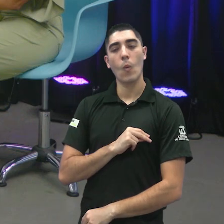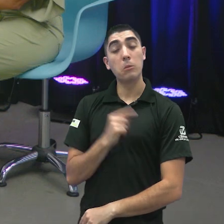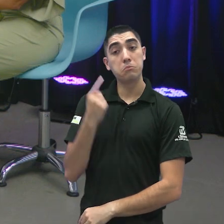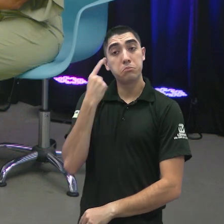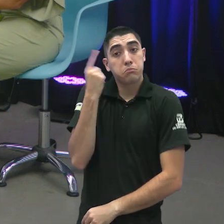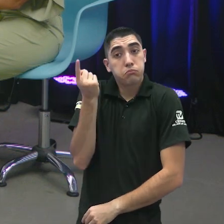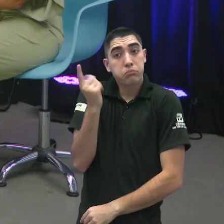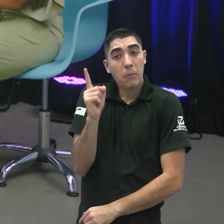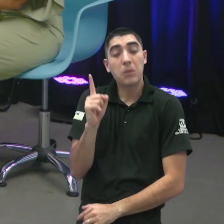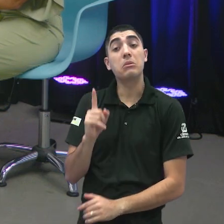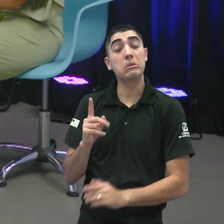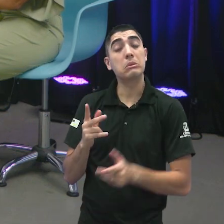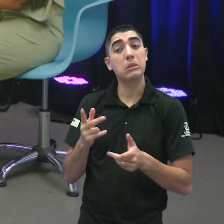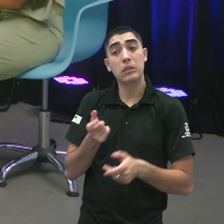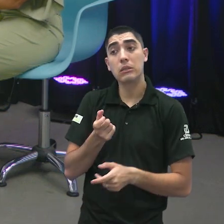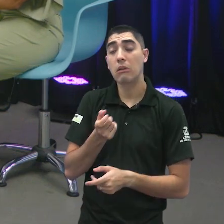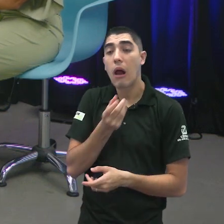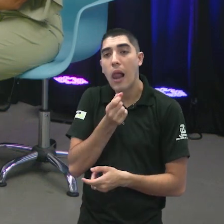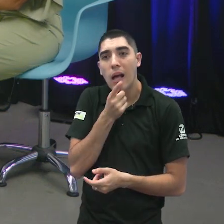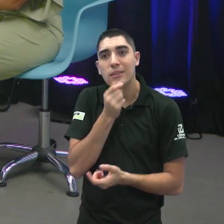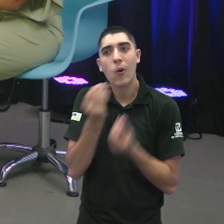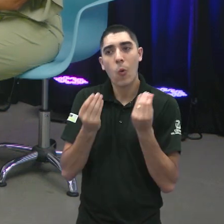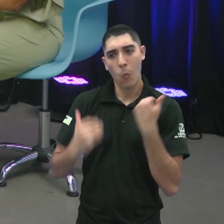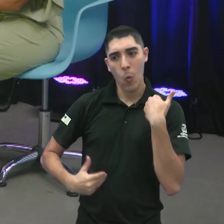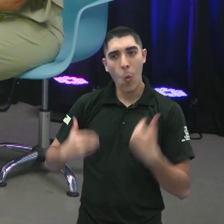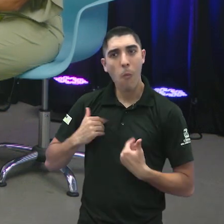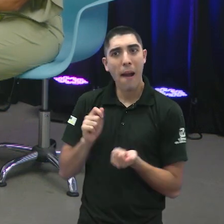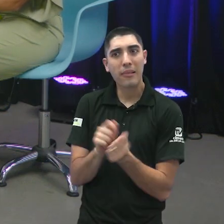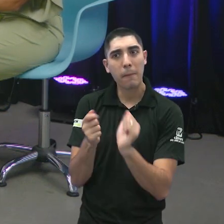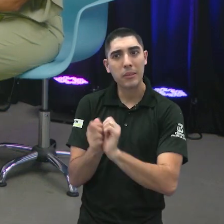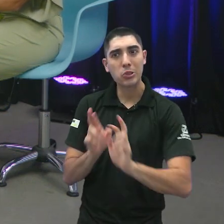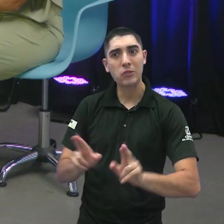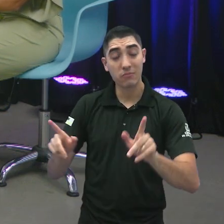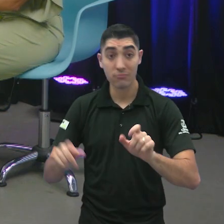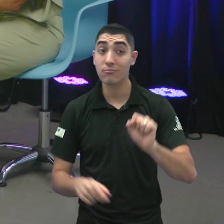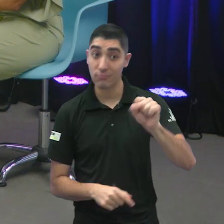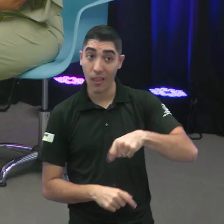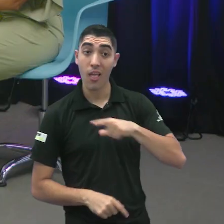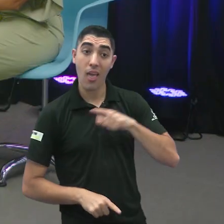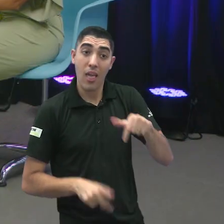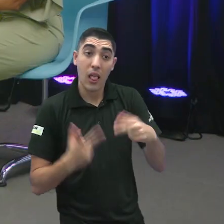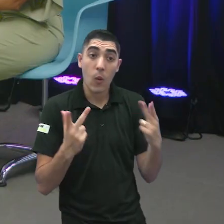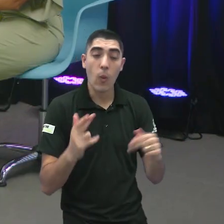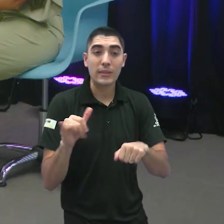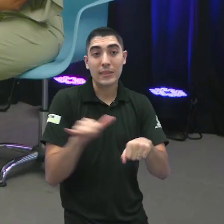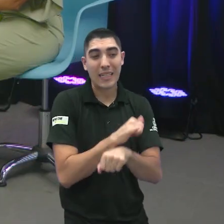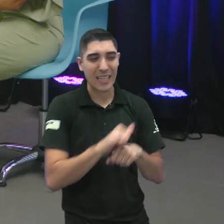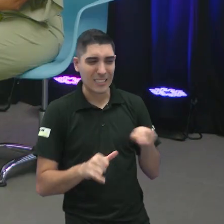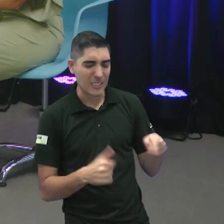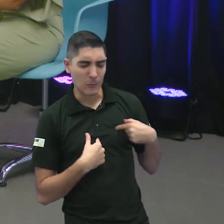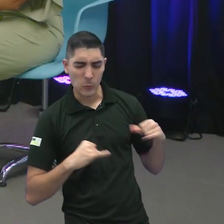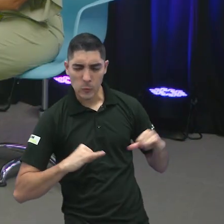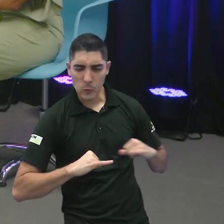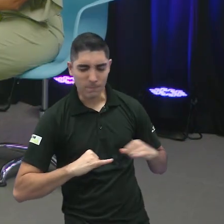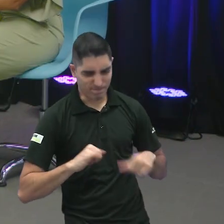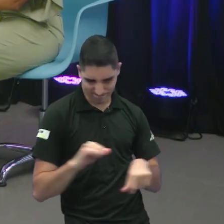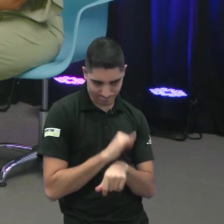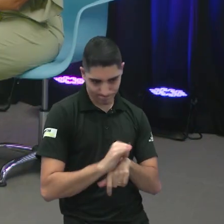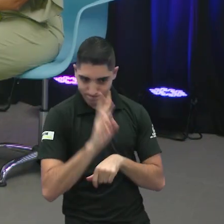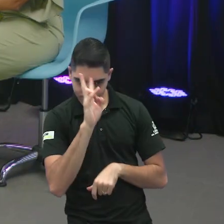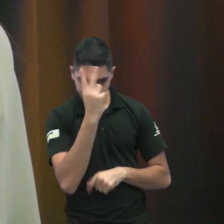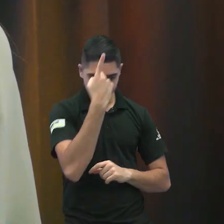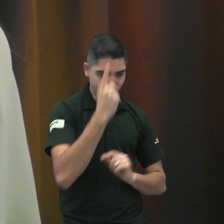gente responde de acordo com as situações, né? Exatamente. A gente tem mecanismos de defesa para poder se proteger daquela dor. E daí você falou